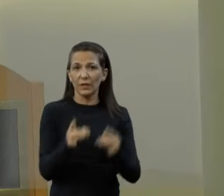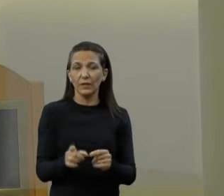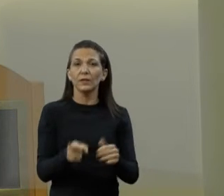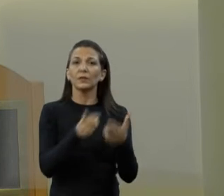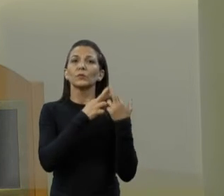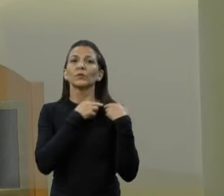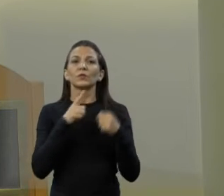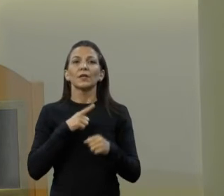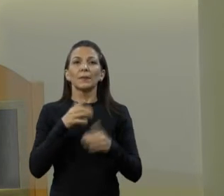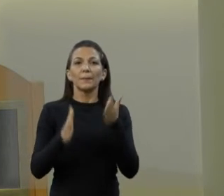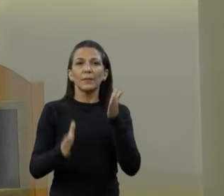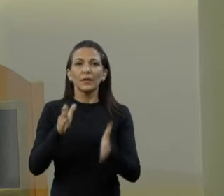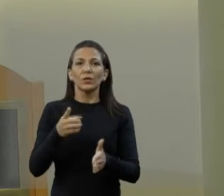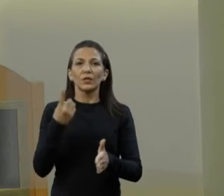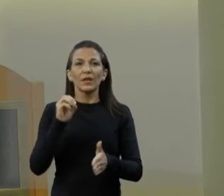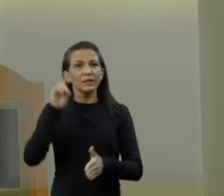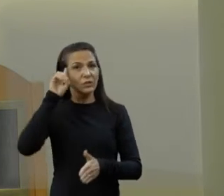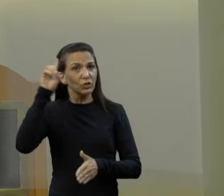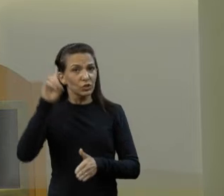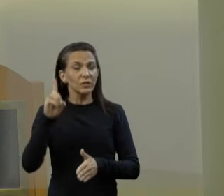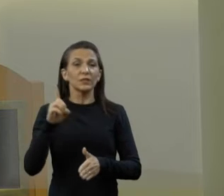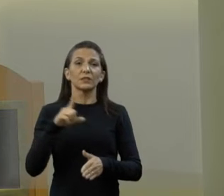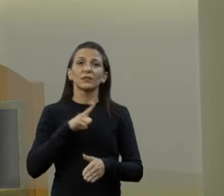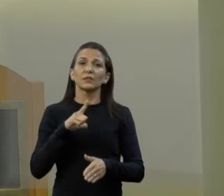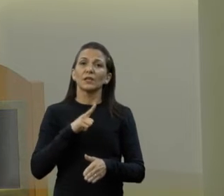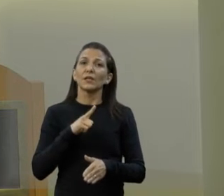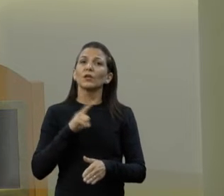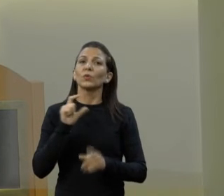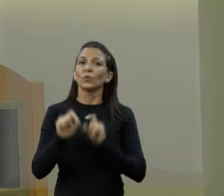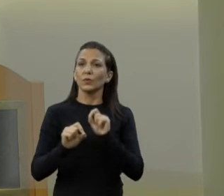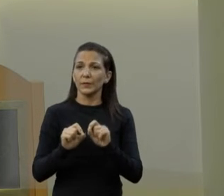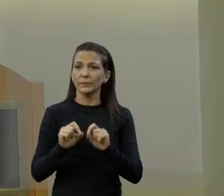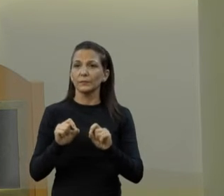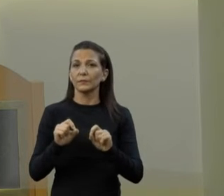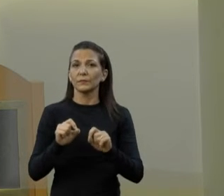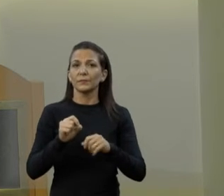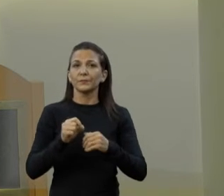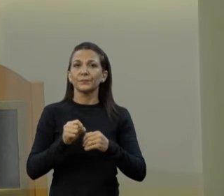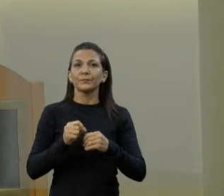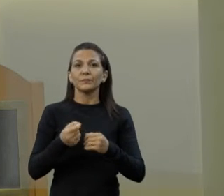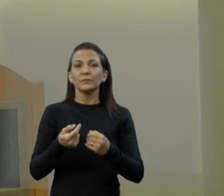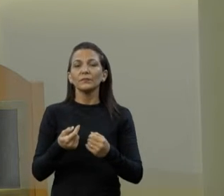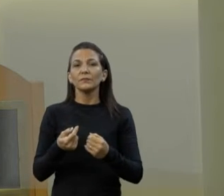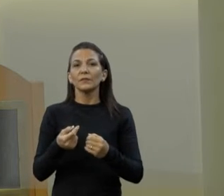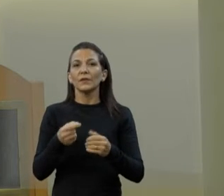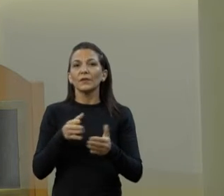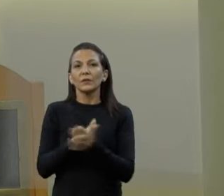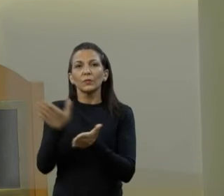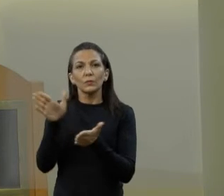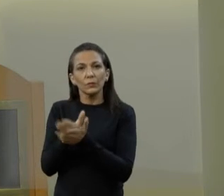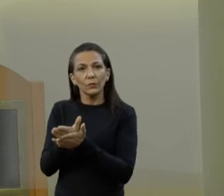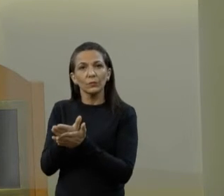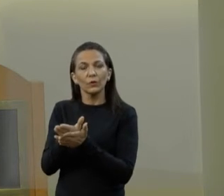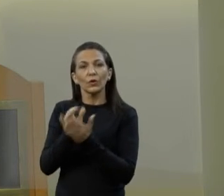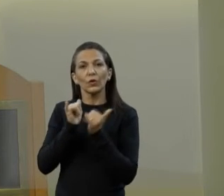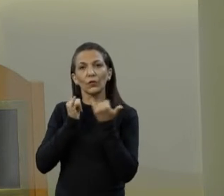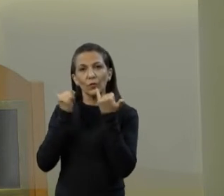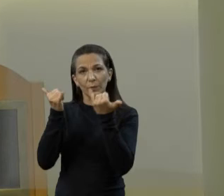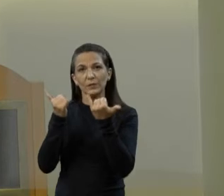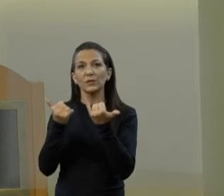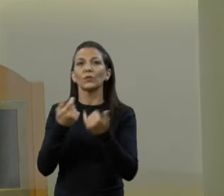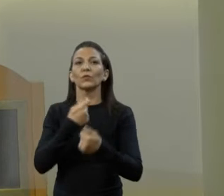tem o prazo de 10 dias úteis para efetuá-la a contar do recebimento da notificação pelo órgão Municipal